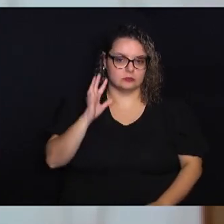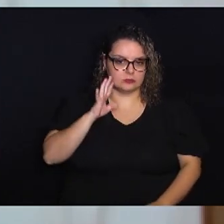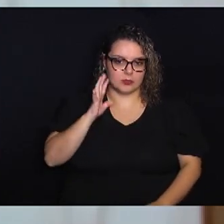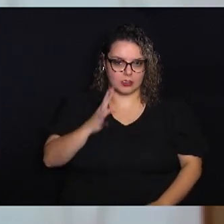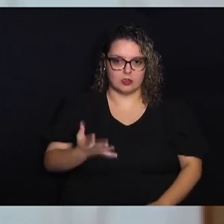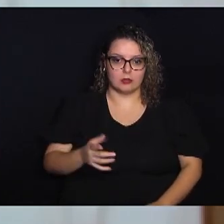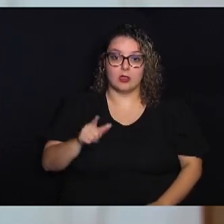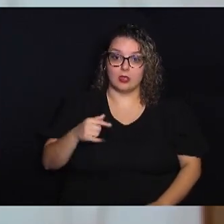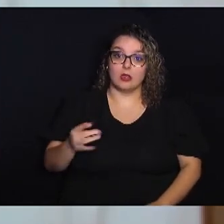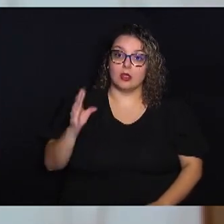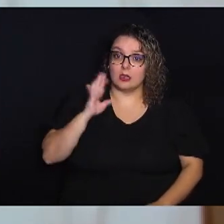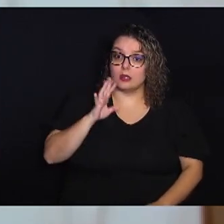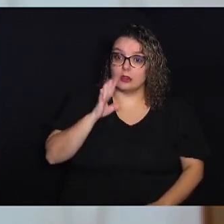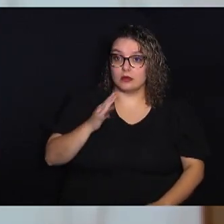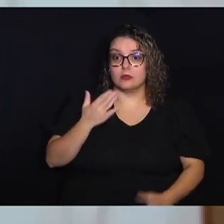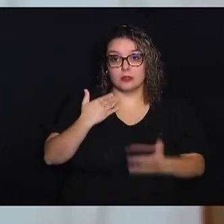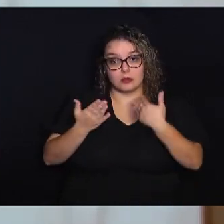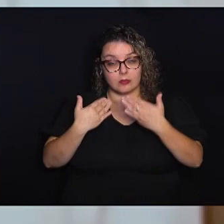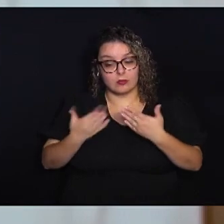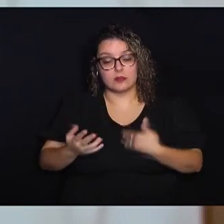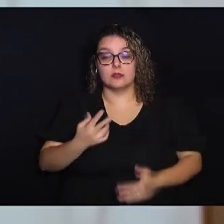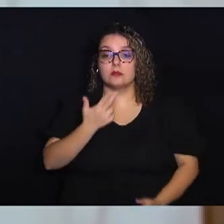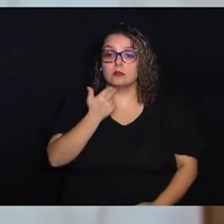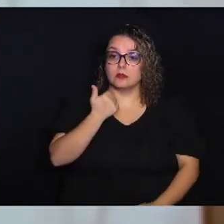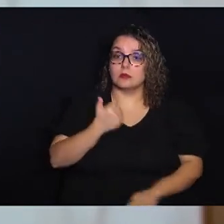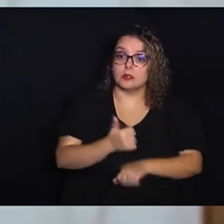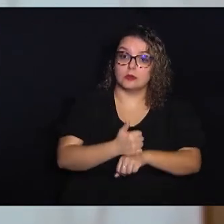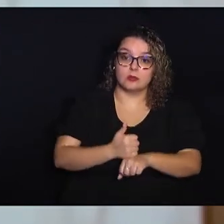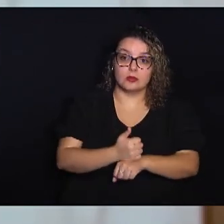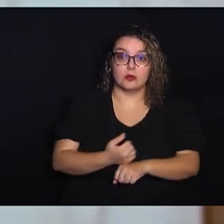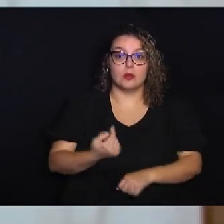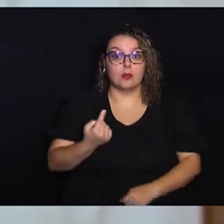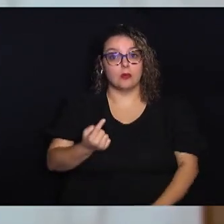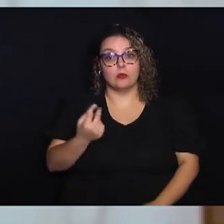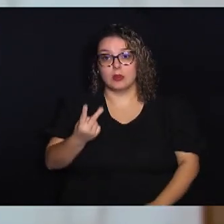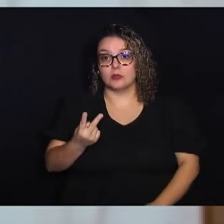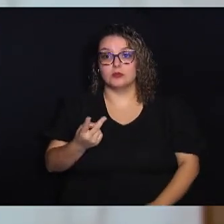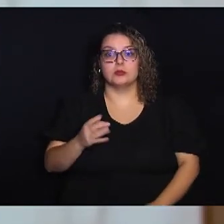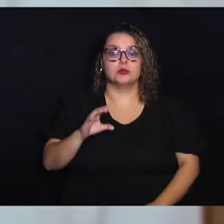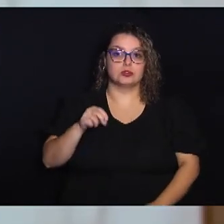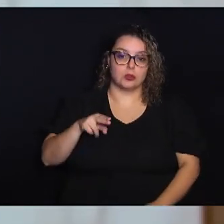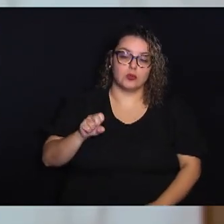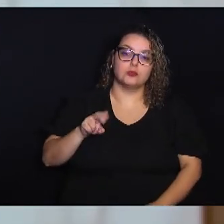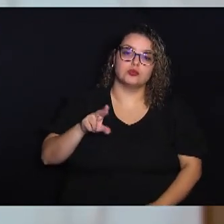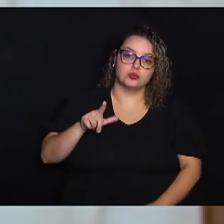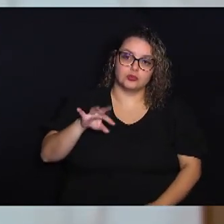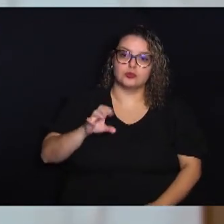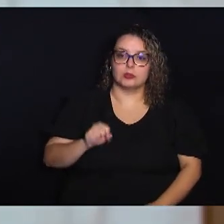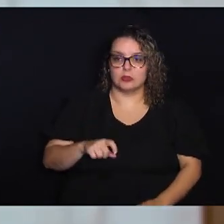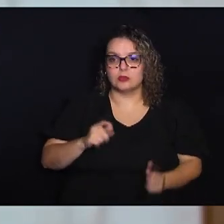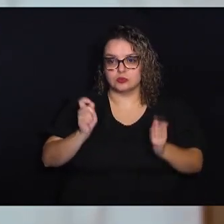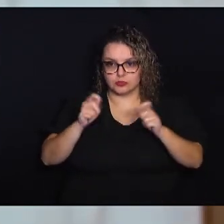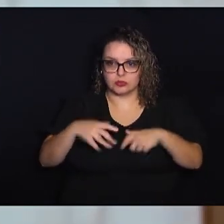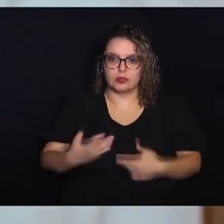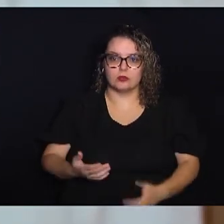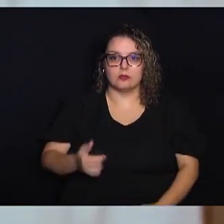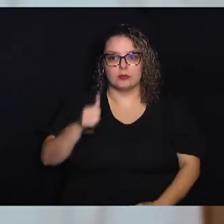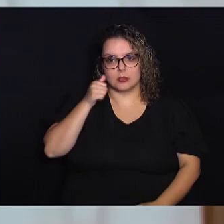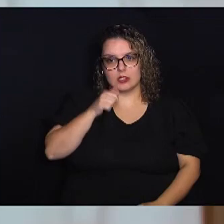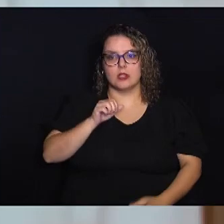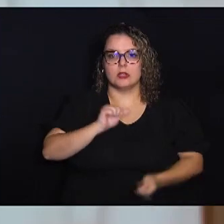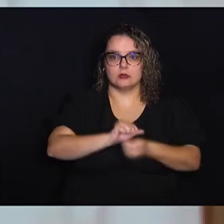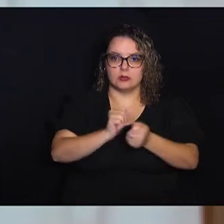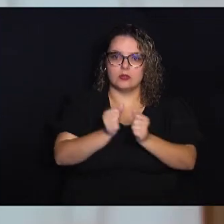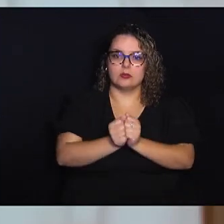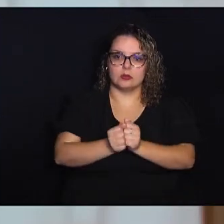ser interessante, às vezes, conversar com uma nutricionista. Às vezes, 2 consultas já é o suficiente para ela ajustar